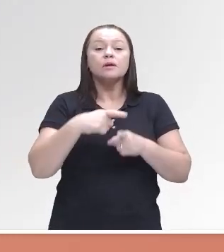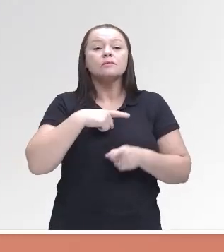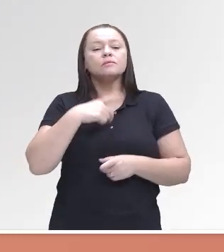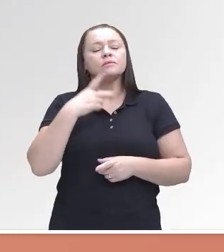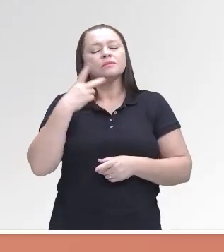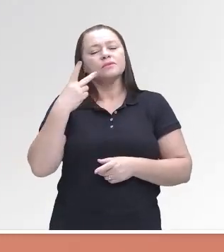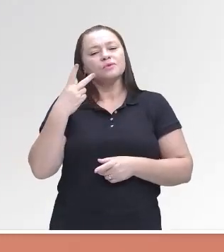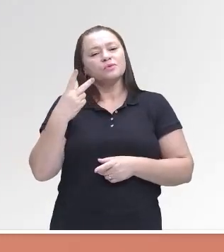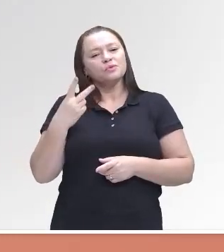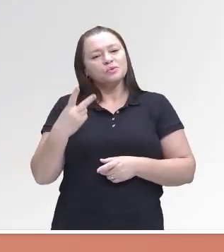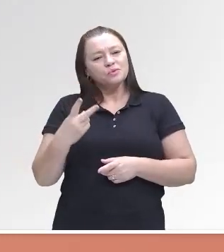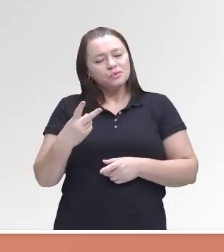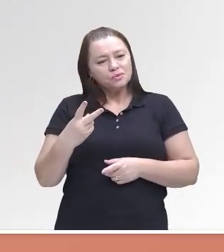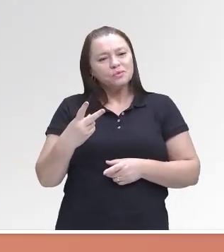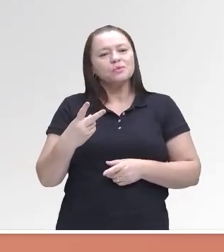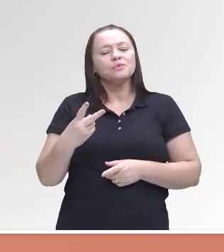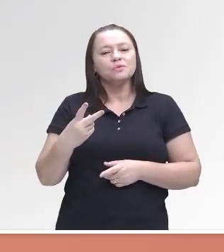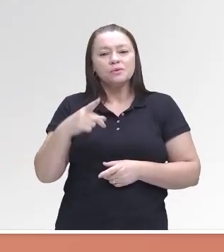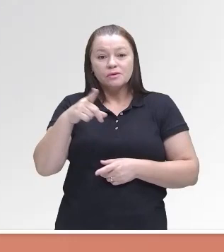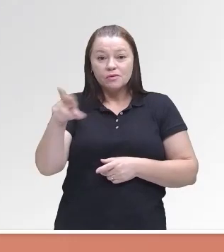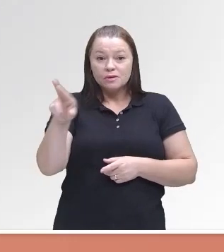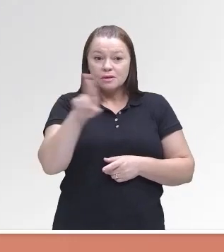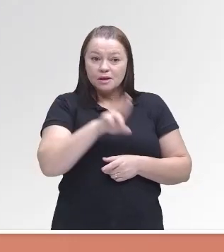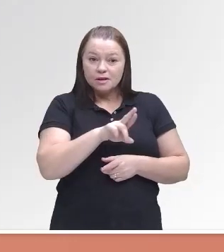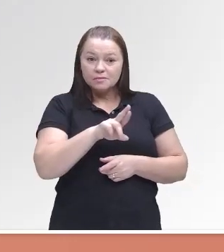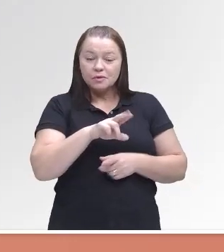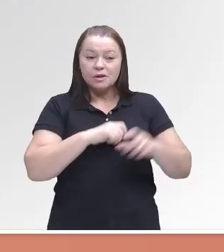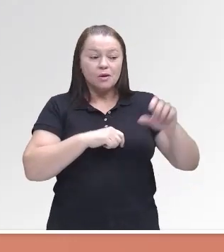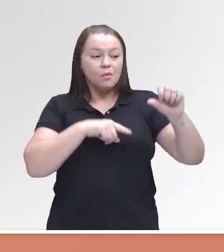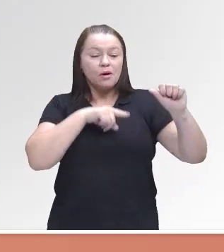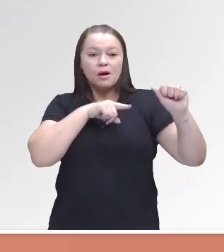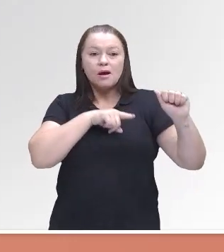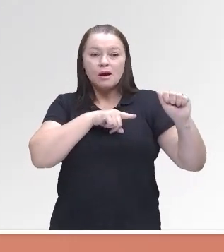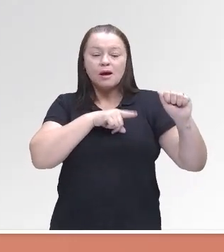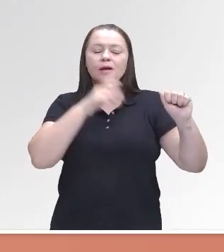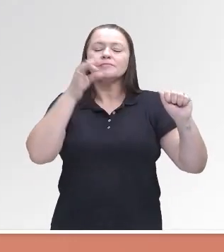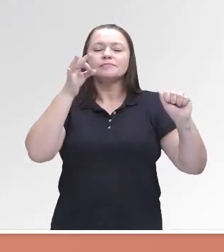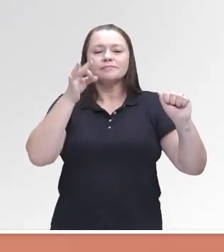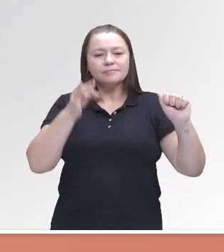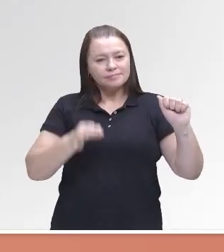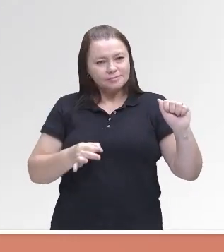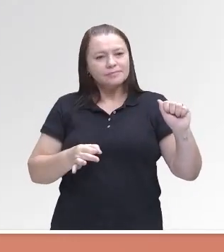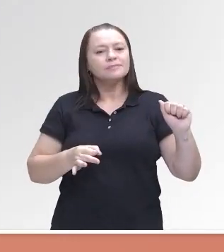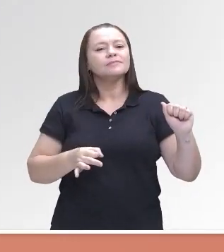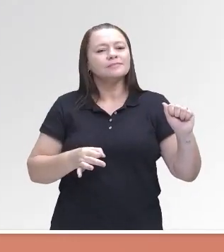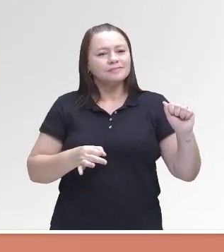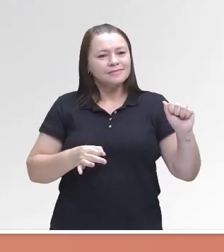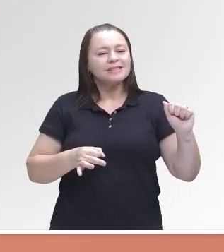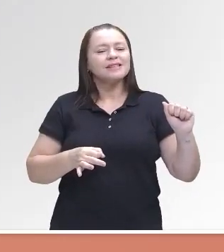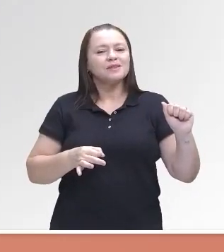2 sílabas. Quem marcou a opção A?